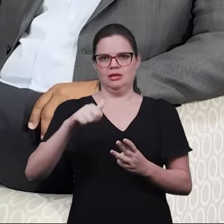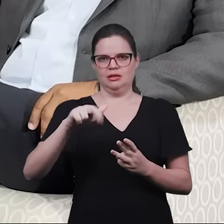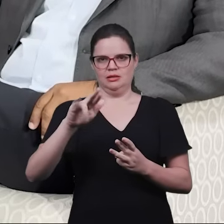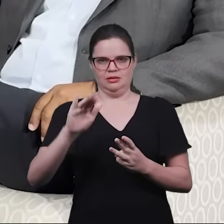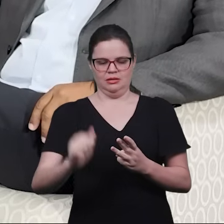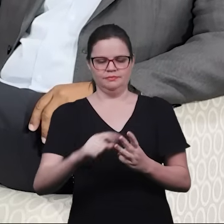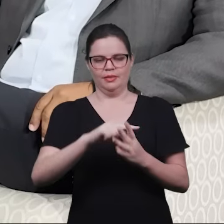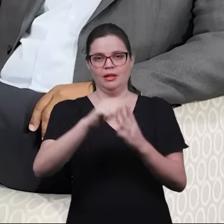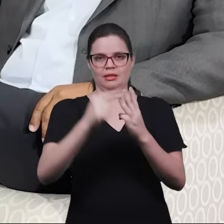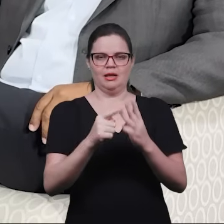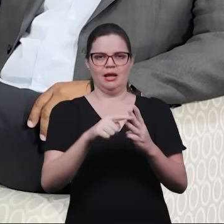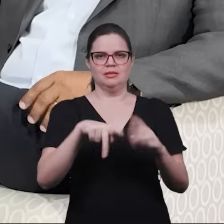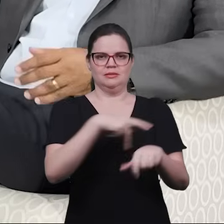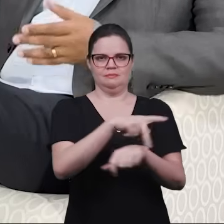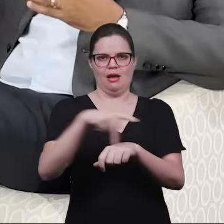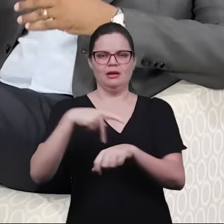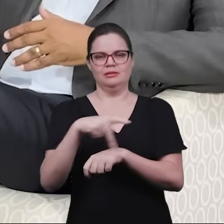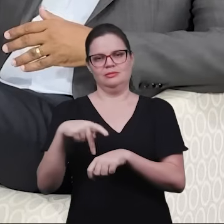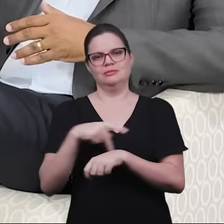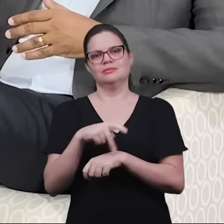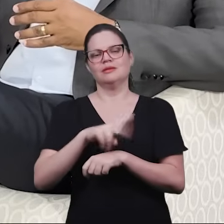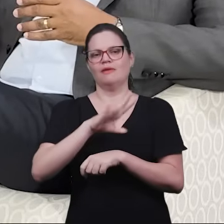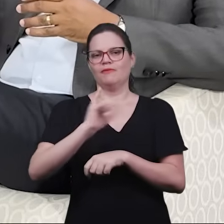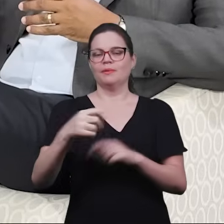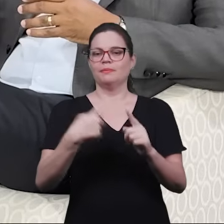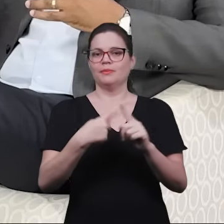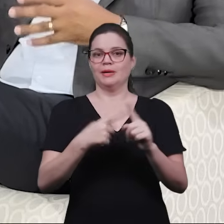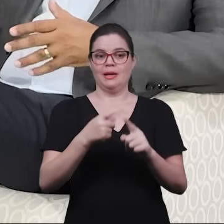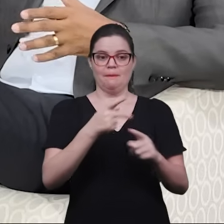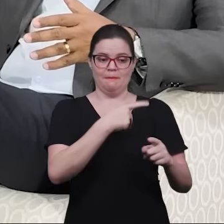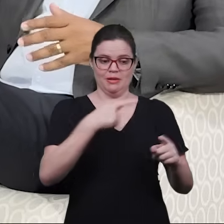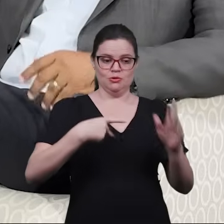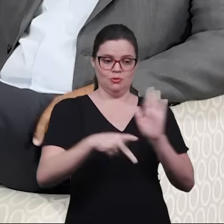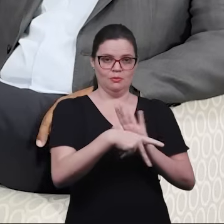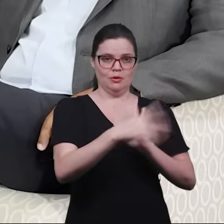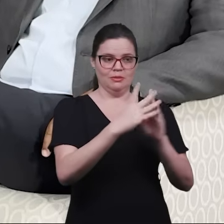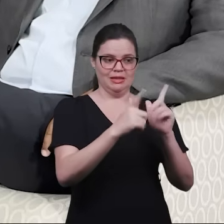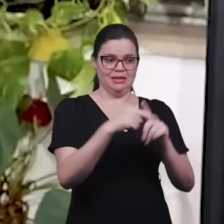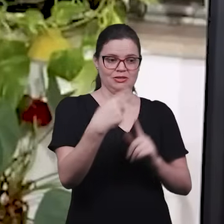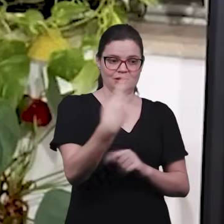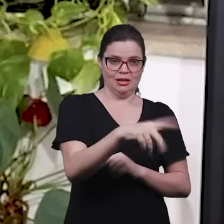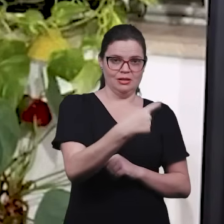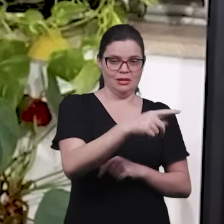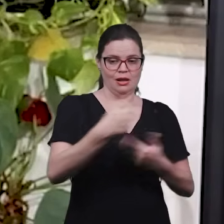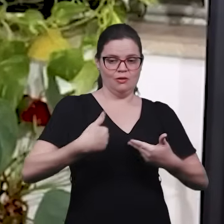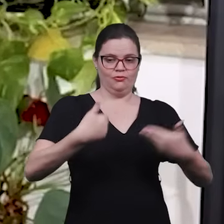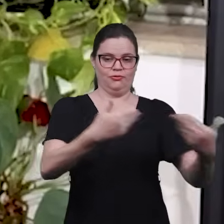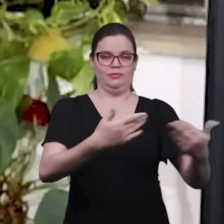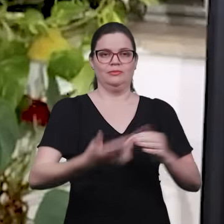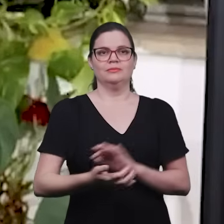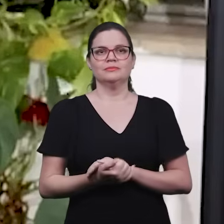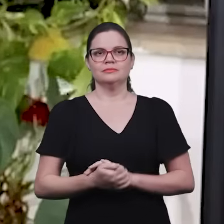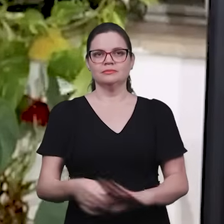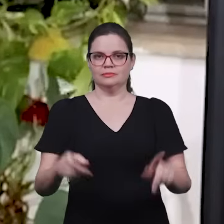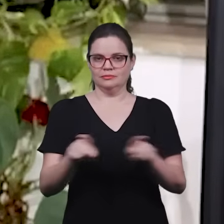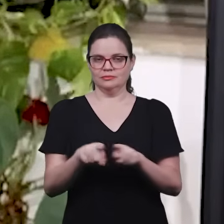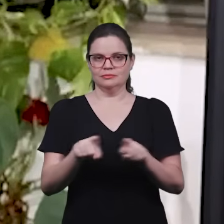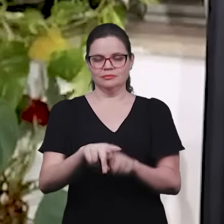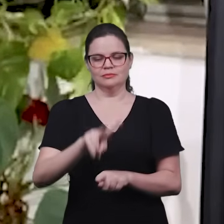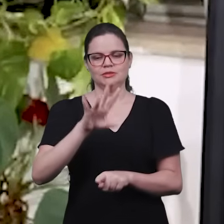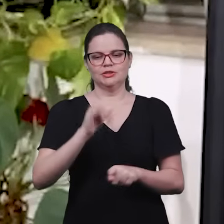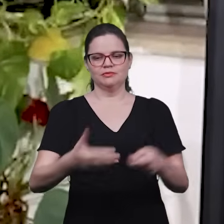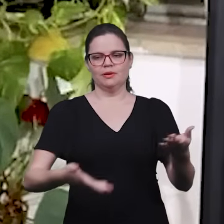seminários nestes países a convite dos pastores locais. Que maravilha. Inclusive, nós